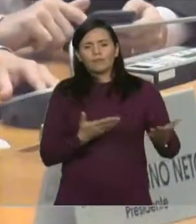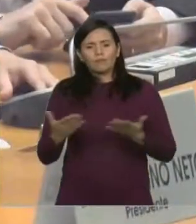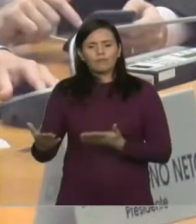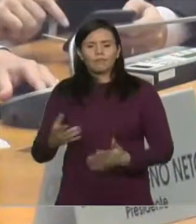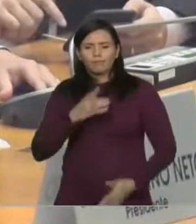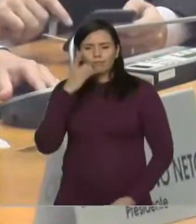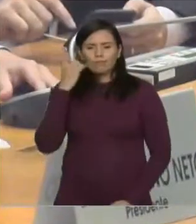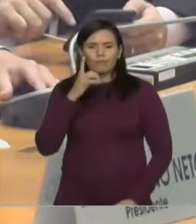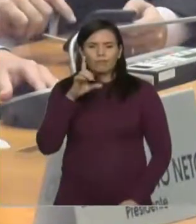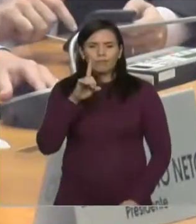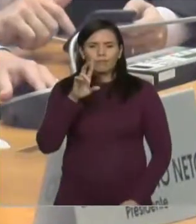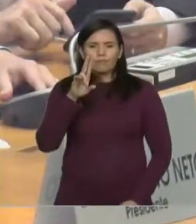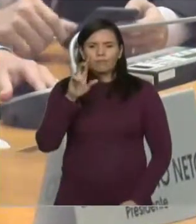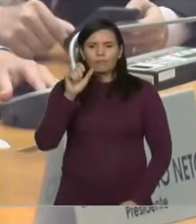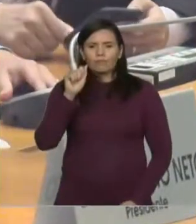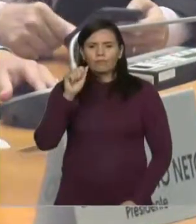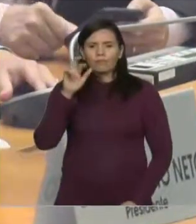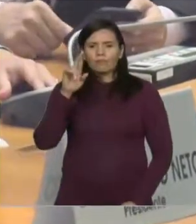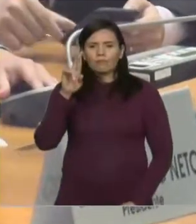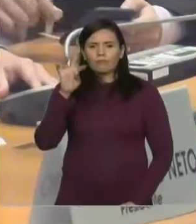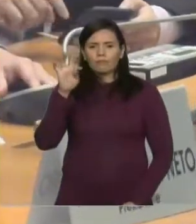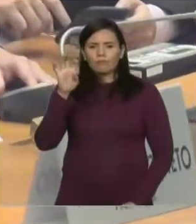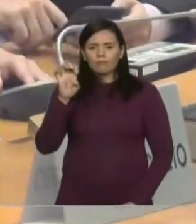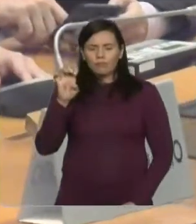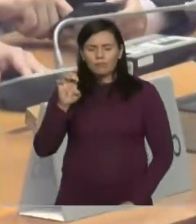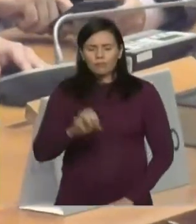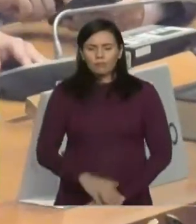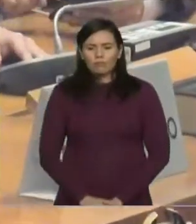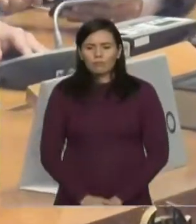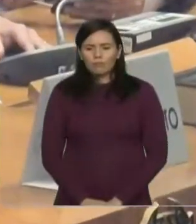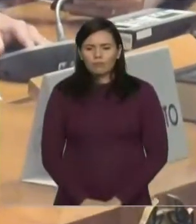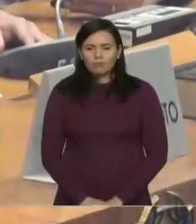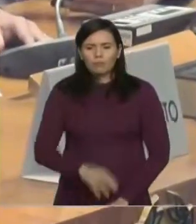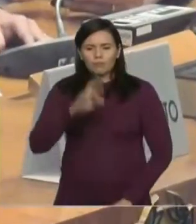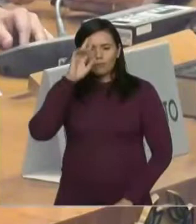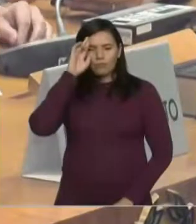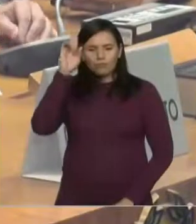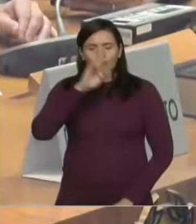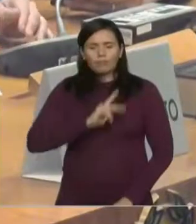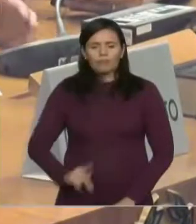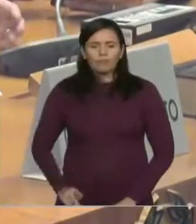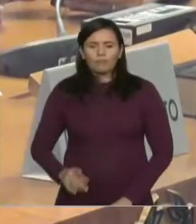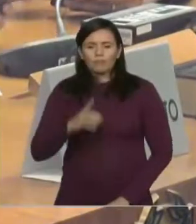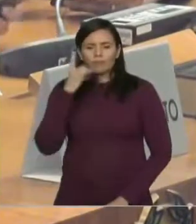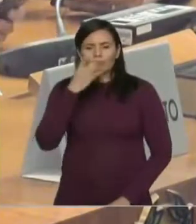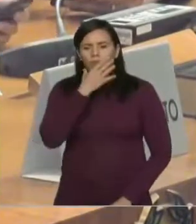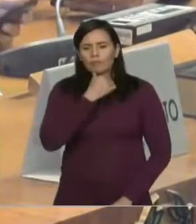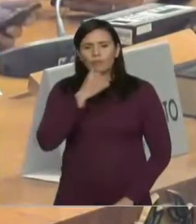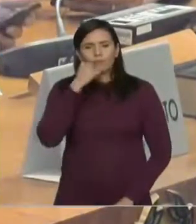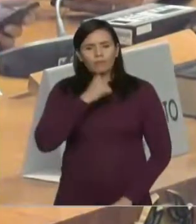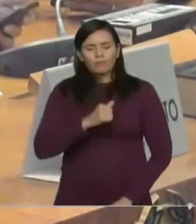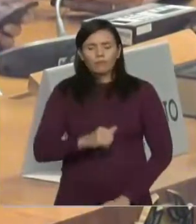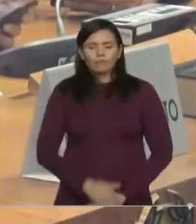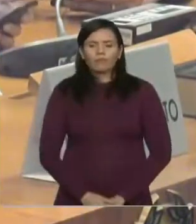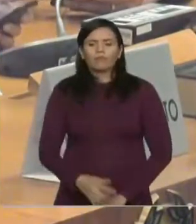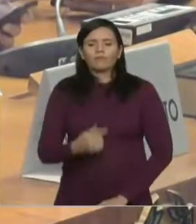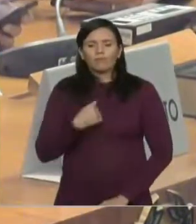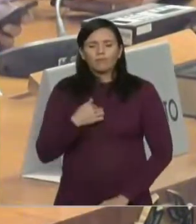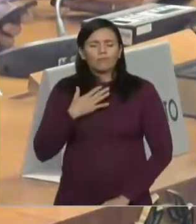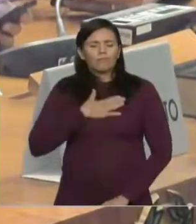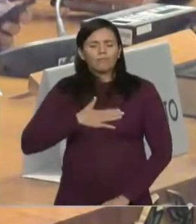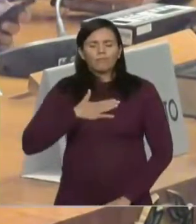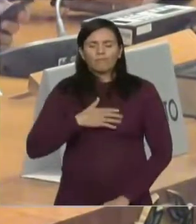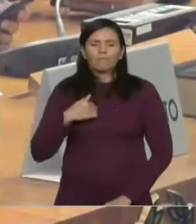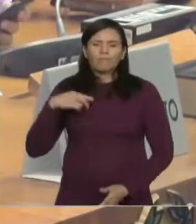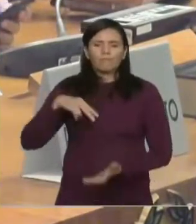Senhor presidente, senhoras e senhores deputados e deputadas, é um prazer imenso utilizar essa tribuna mais uma vez. E dessa vez venho